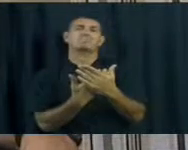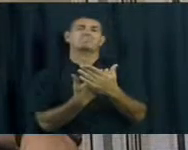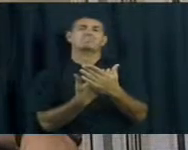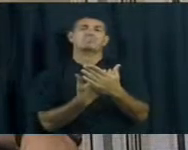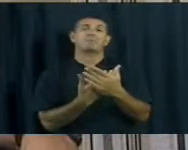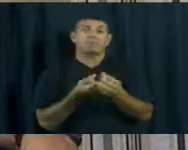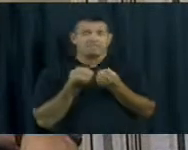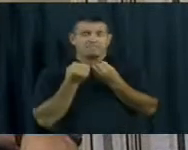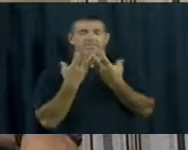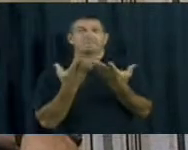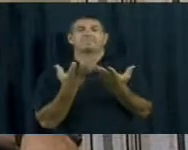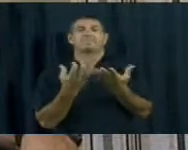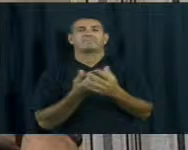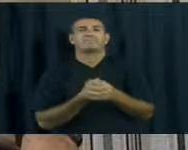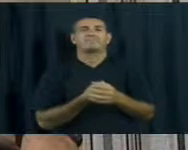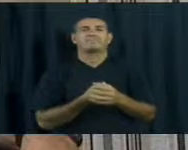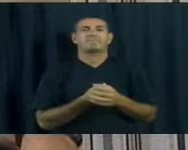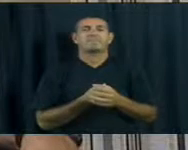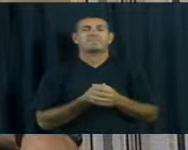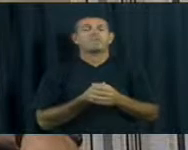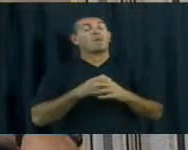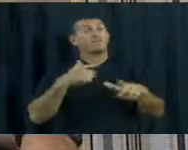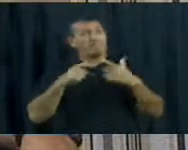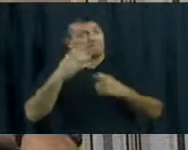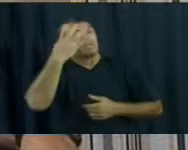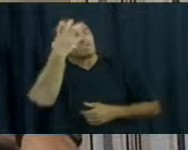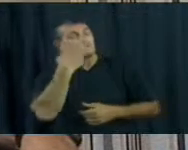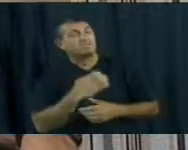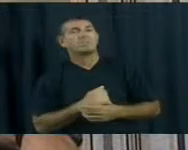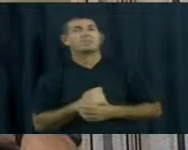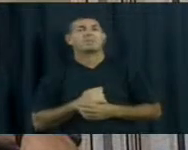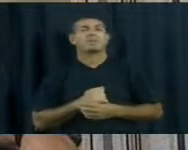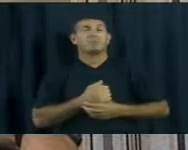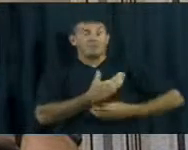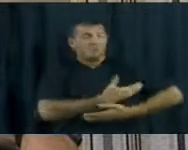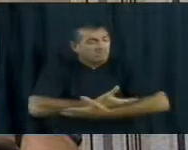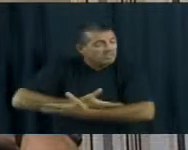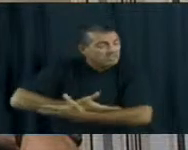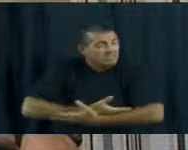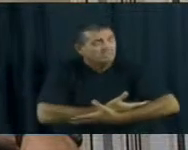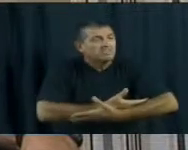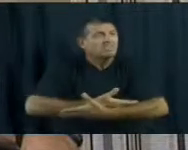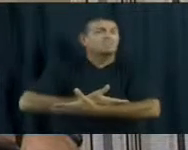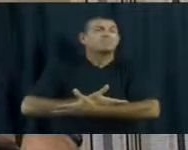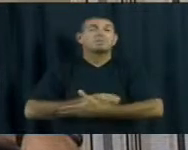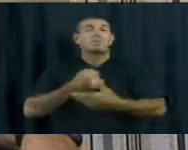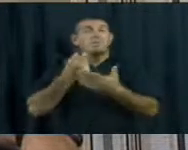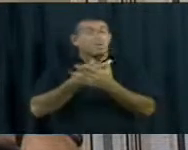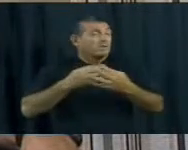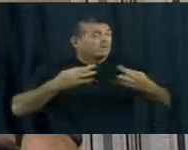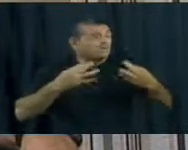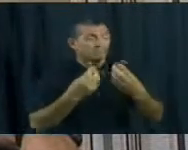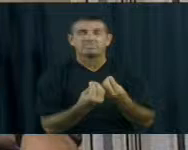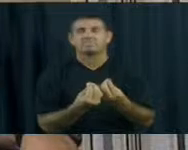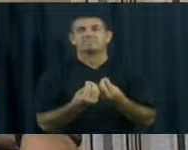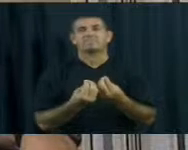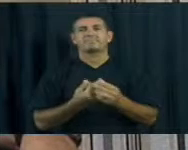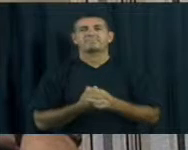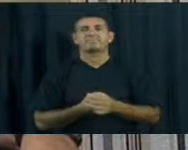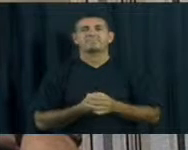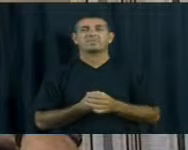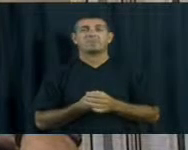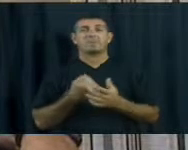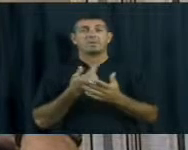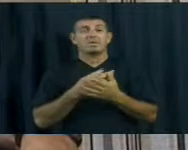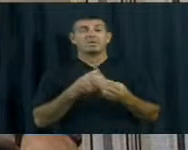dentro das escolas. E a gente está trabalhando também para as creches, para que a gente possa zerar esse déficit de creche. Mas nós vamos zerar